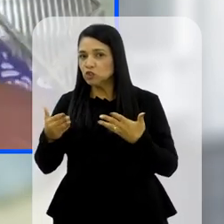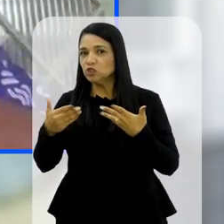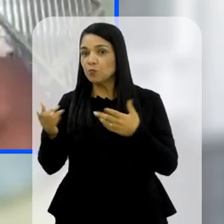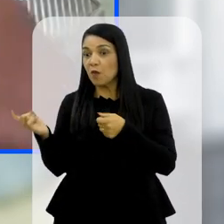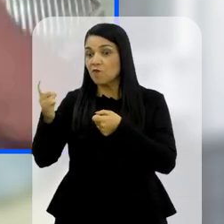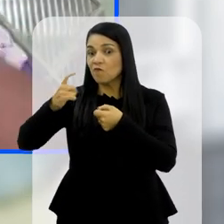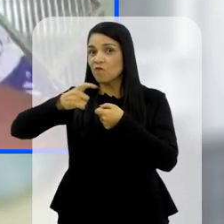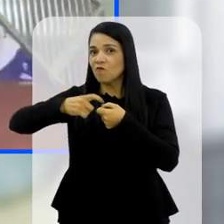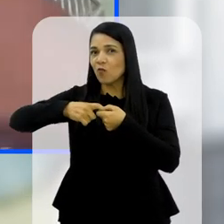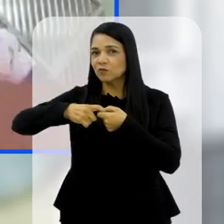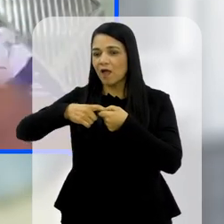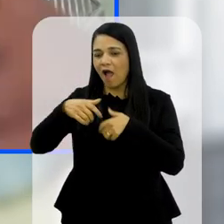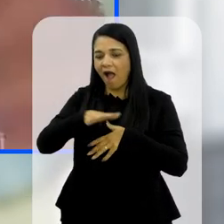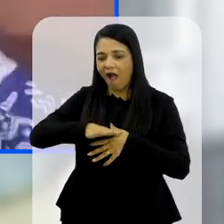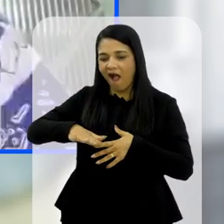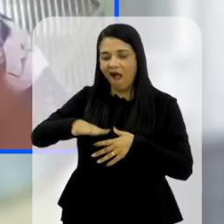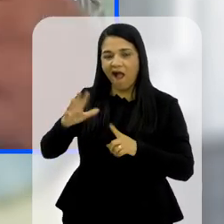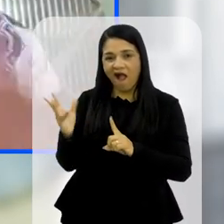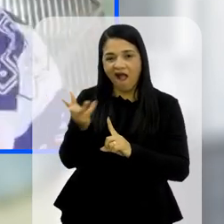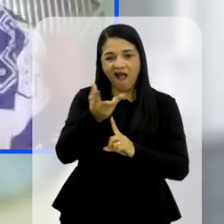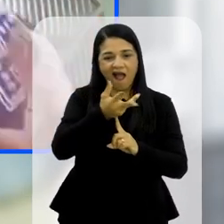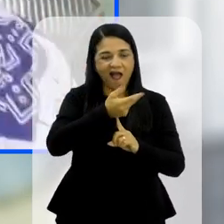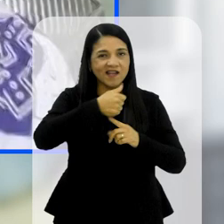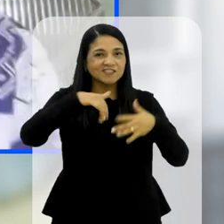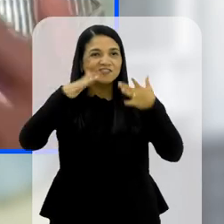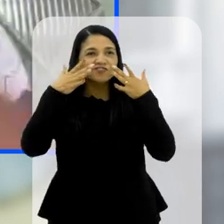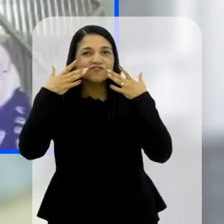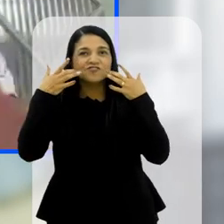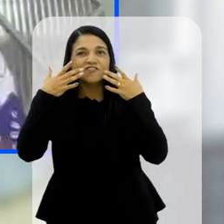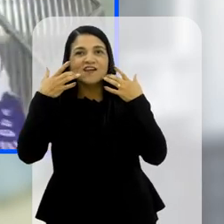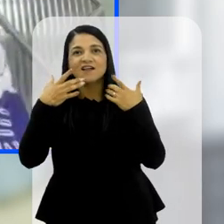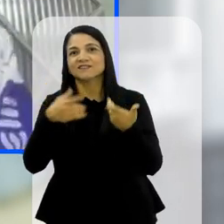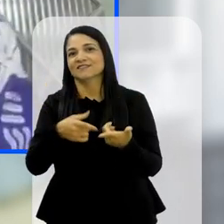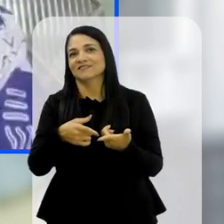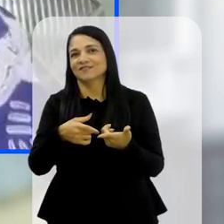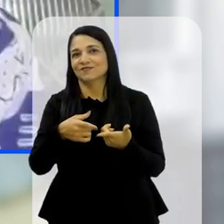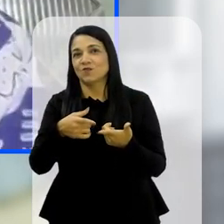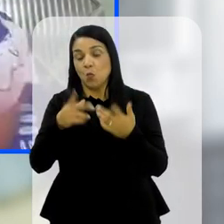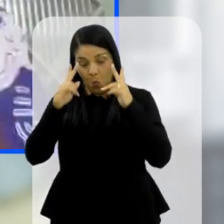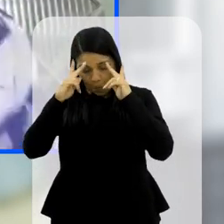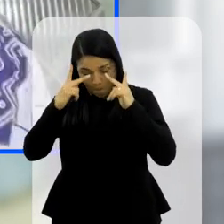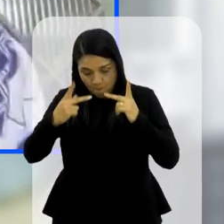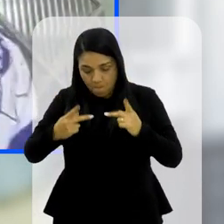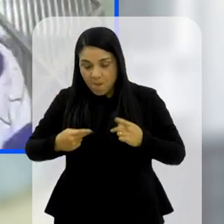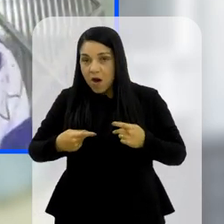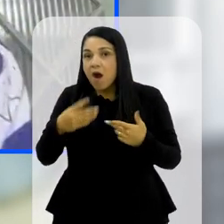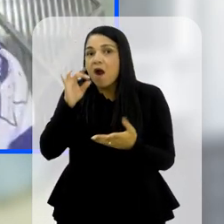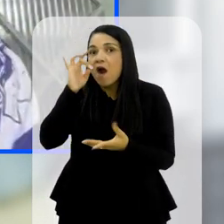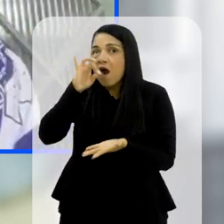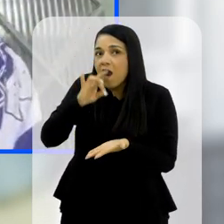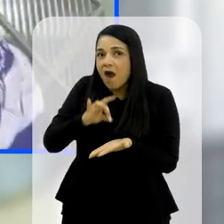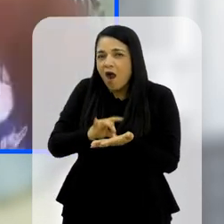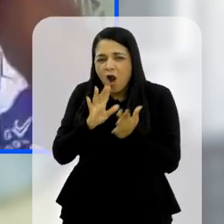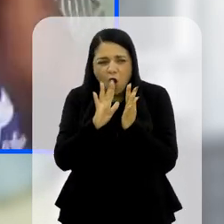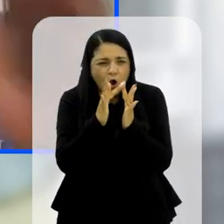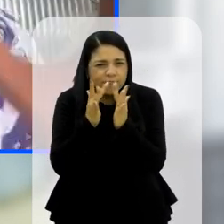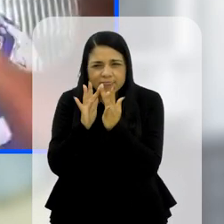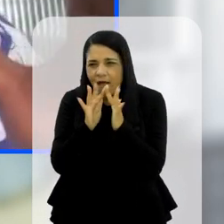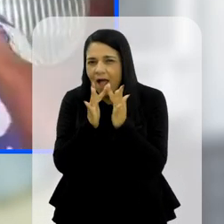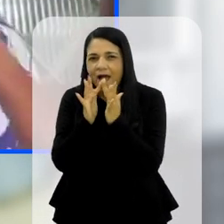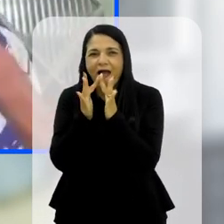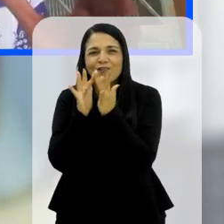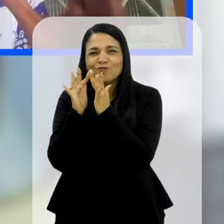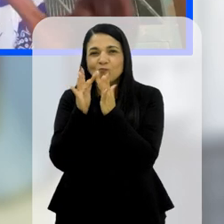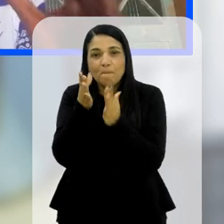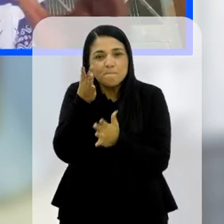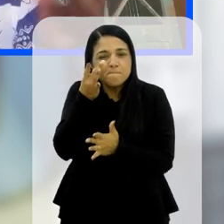seja um grande estímulo para a gente voltar aí para essas artes cênicas mais artesanais, humanas